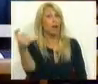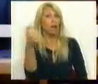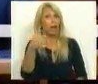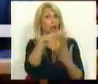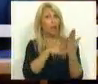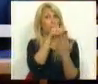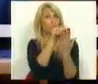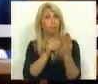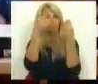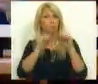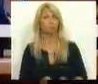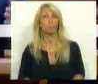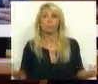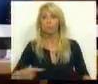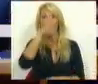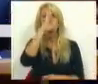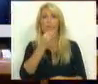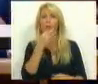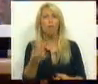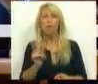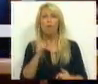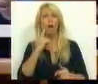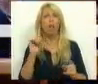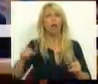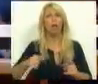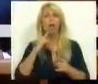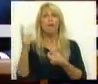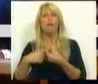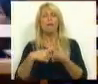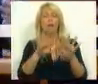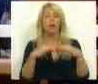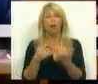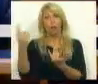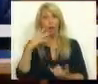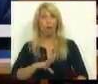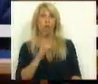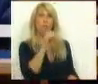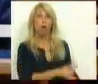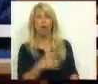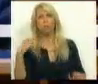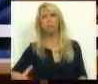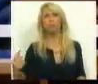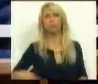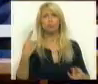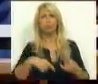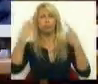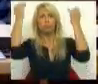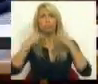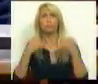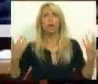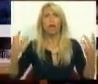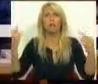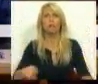fala com os parceiros sociais, que nele confiaram e que por eles são enganados, surpreendidos diariamente por medidas que lhes são estranhas aos